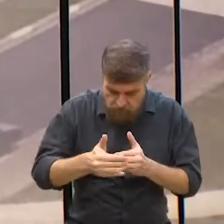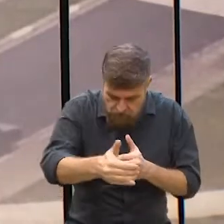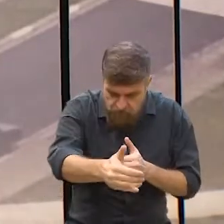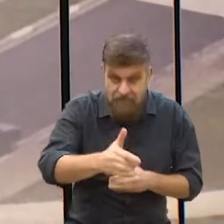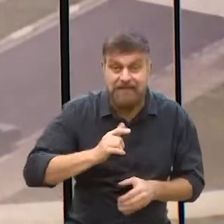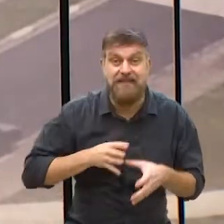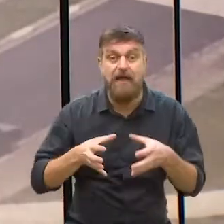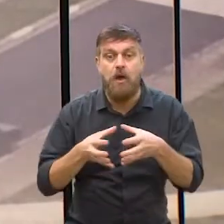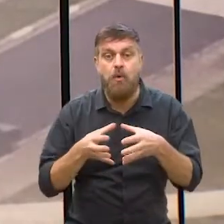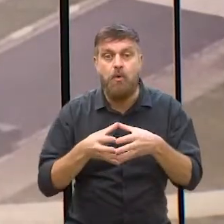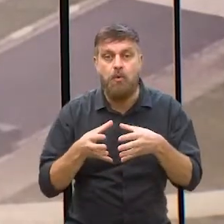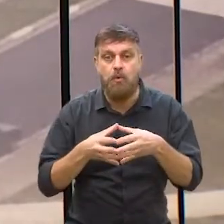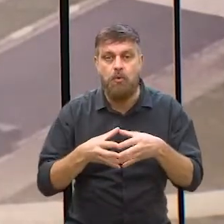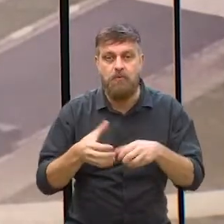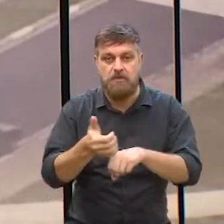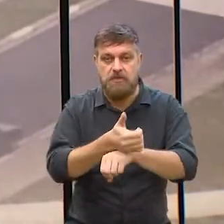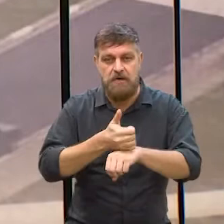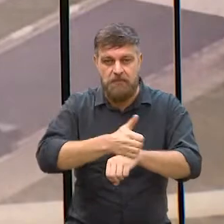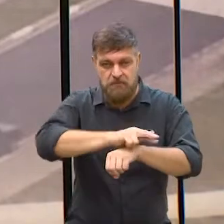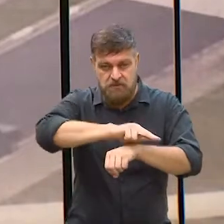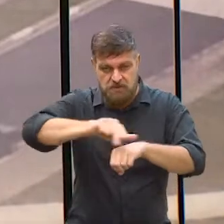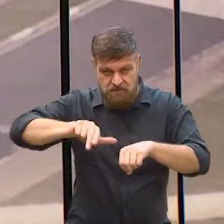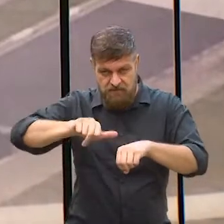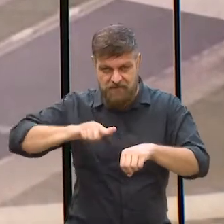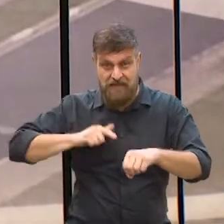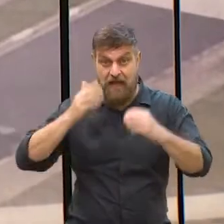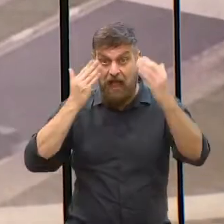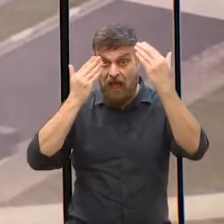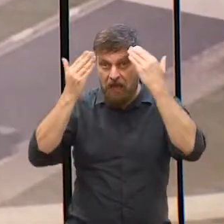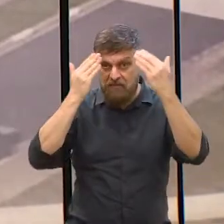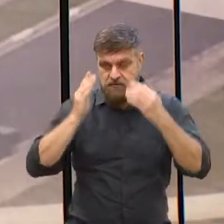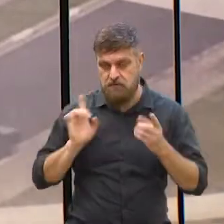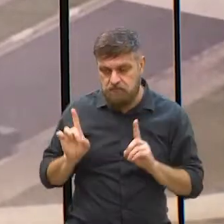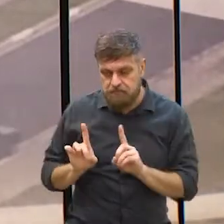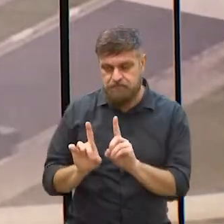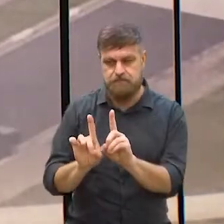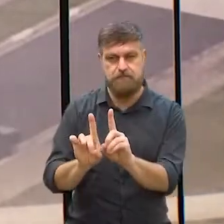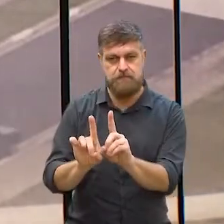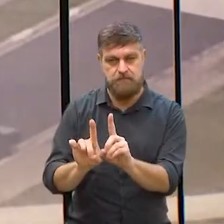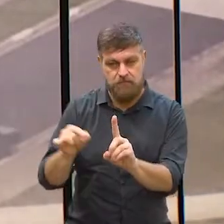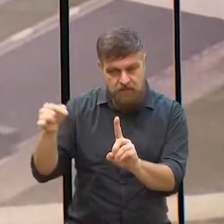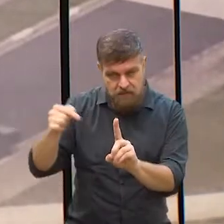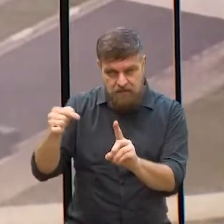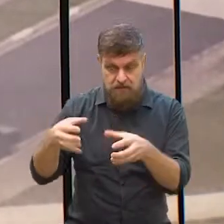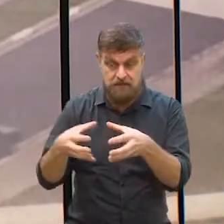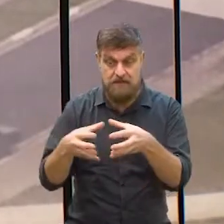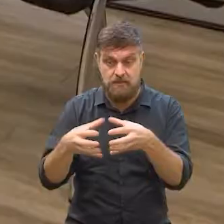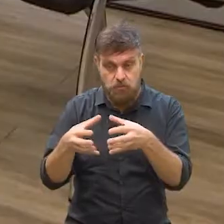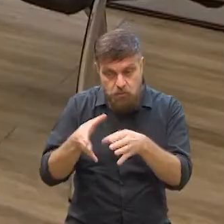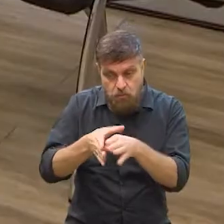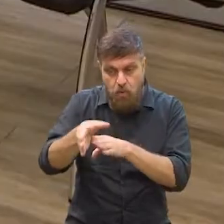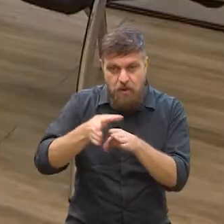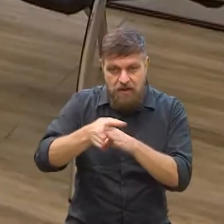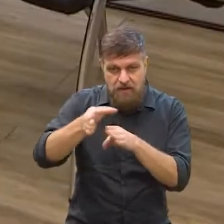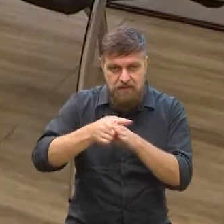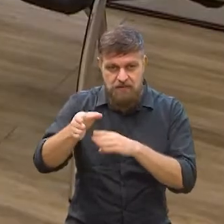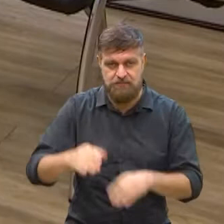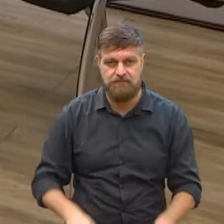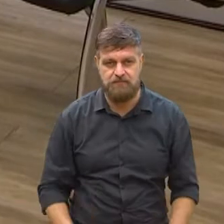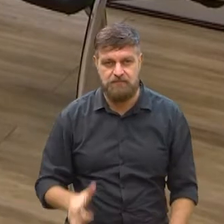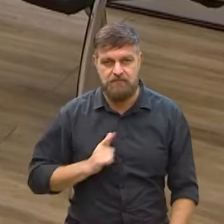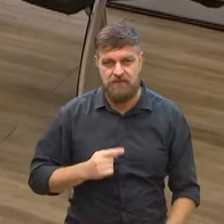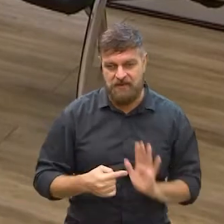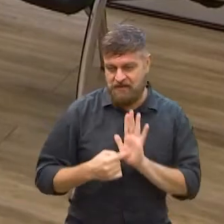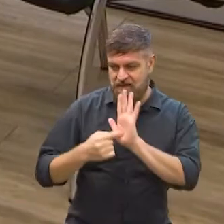uma equipe multidisciplinar e a psicóloga está junto nessa equipe para orientar. E é por isso que eu apresento